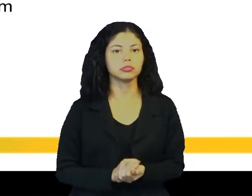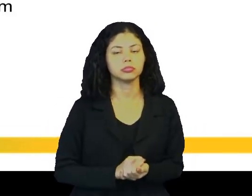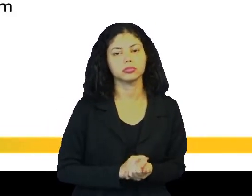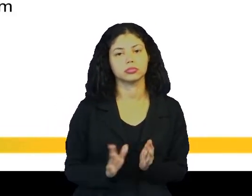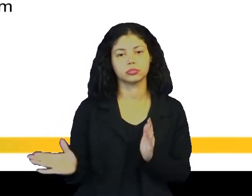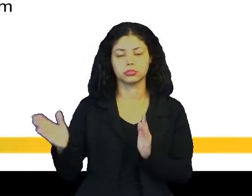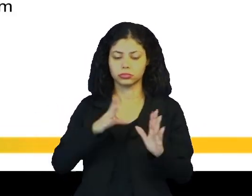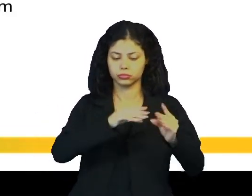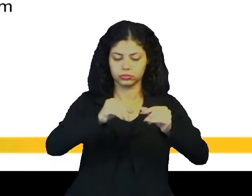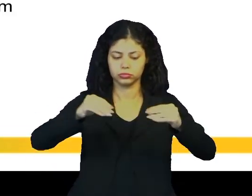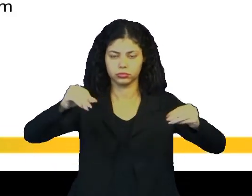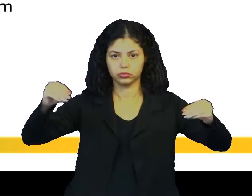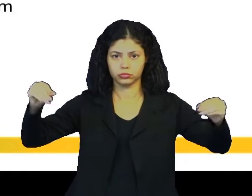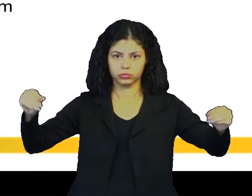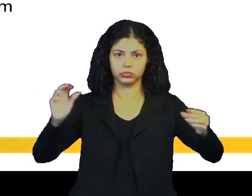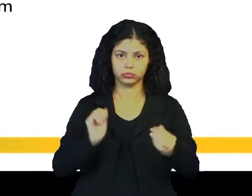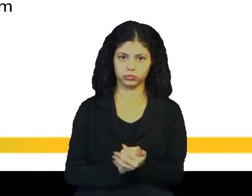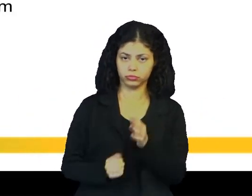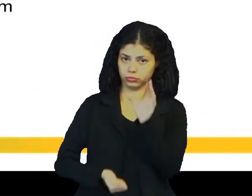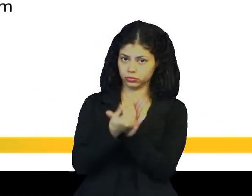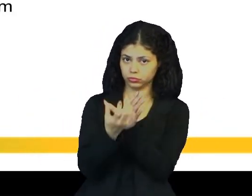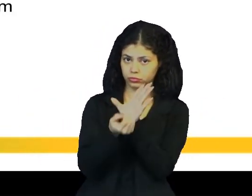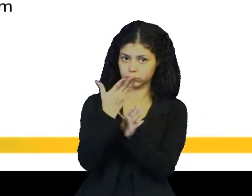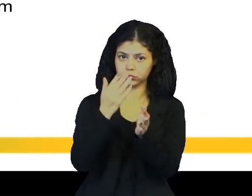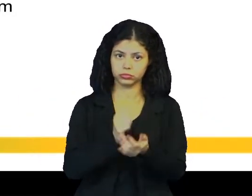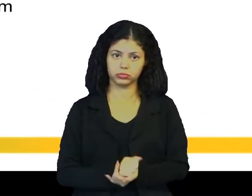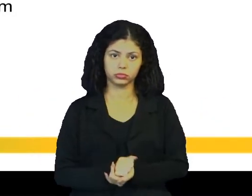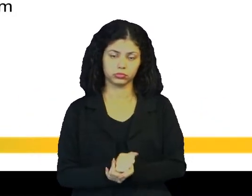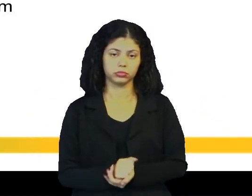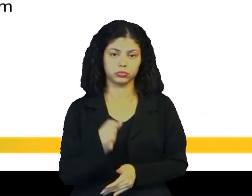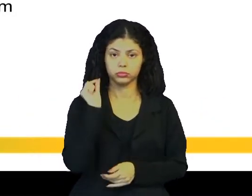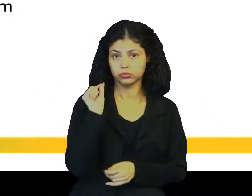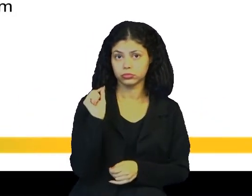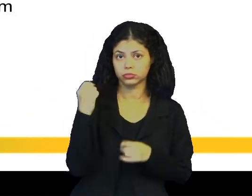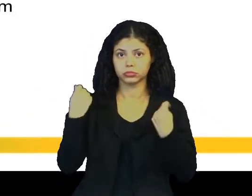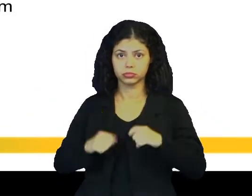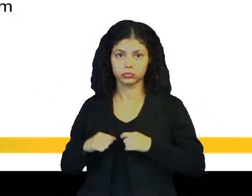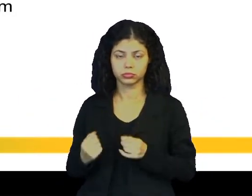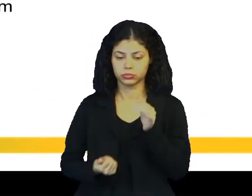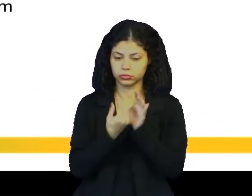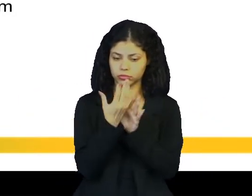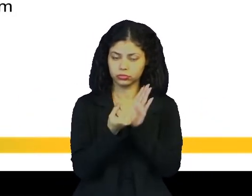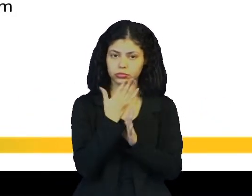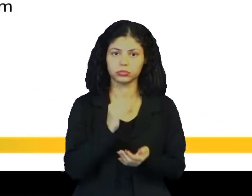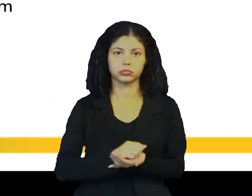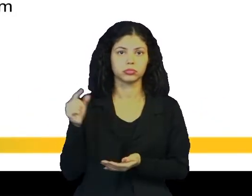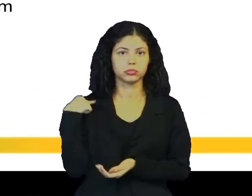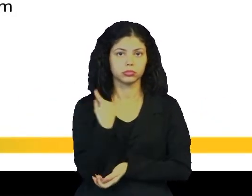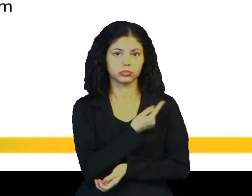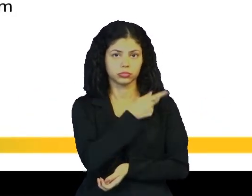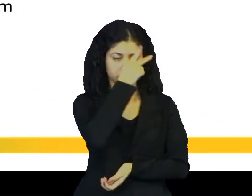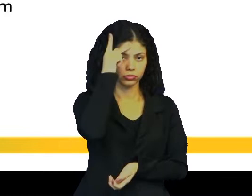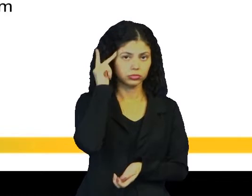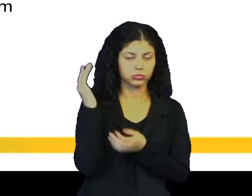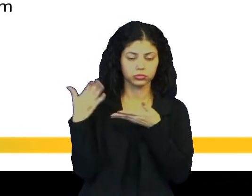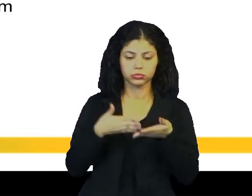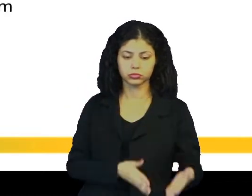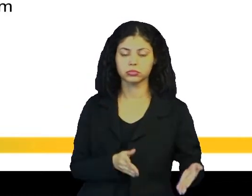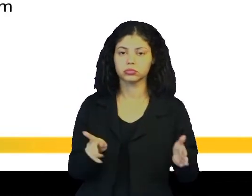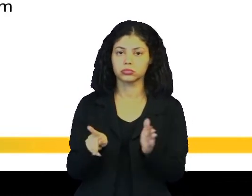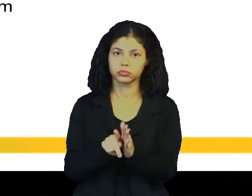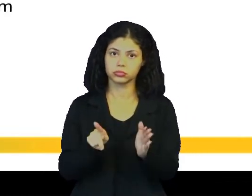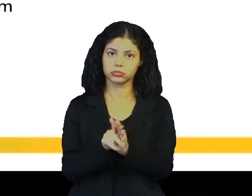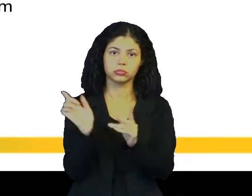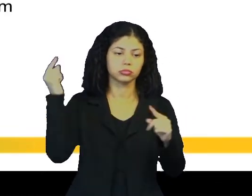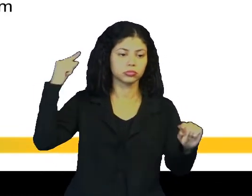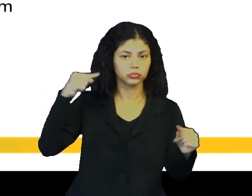a terra não estava produzindo, né, o que deveria produzir, as pessoas chegavam ao faraó para que